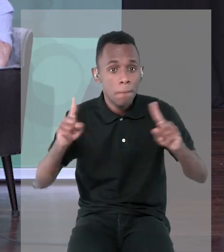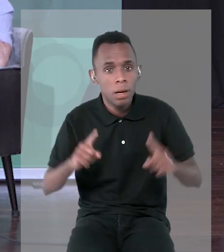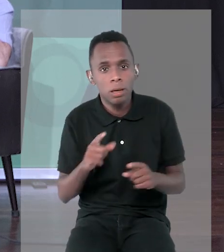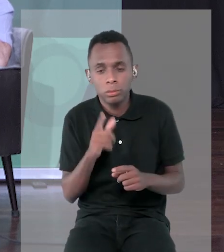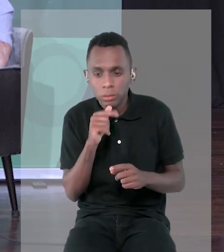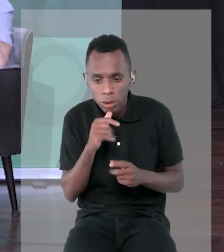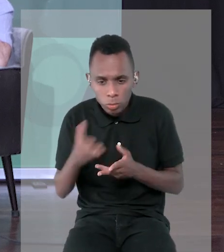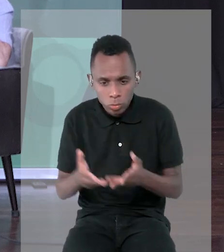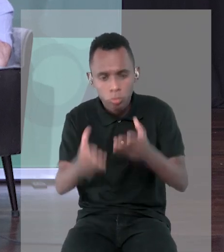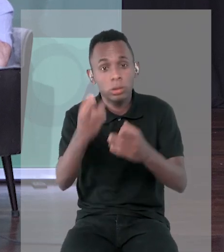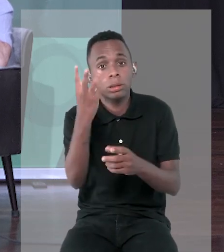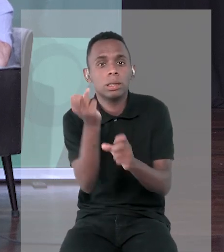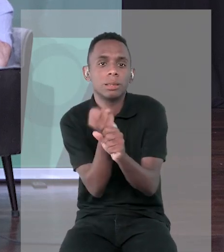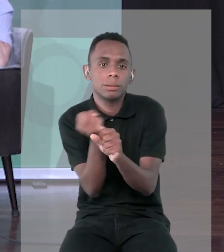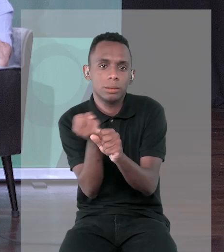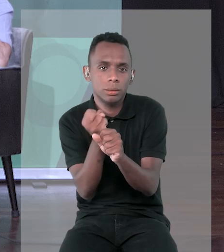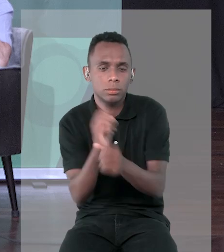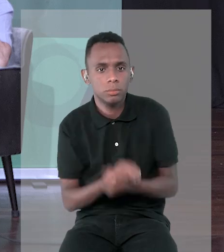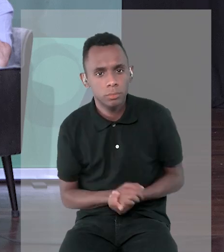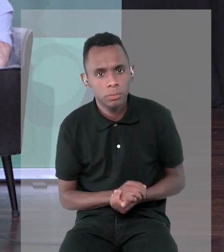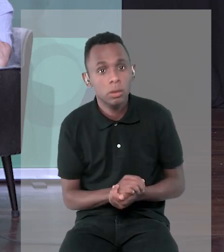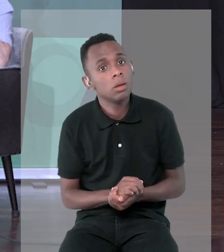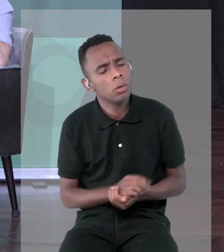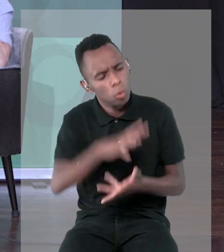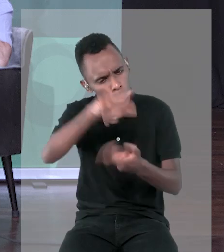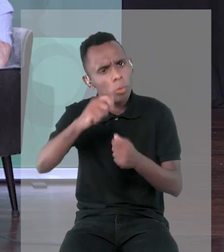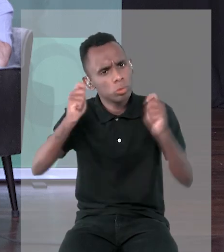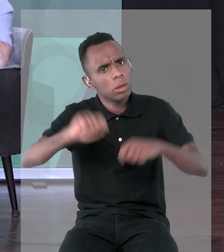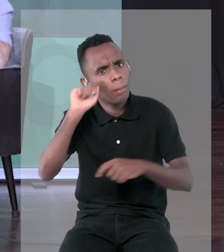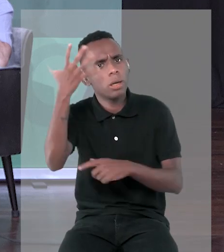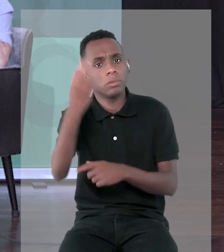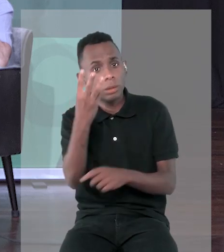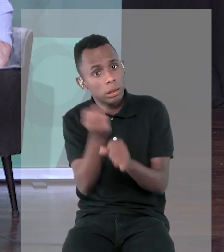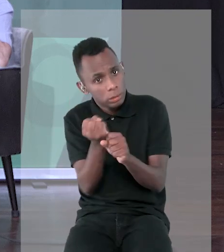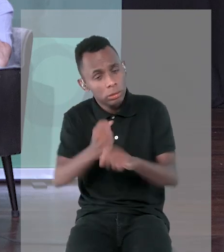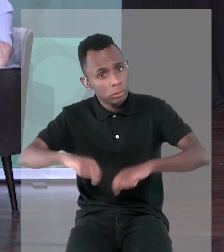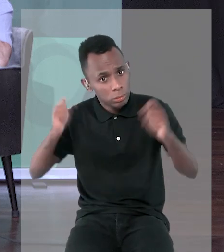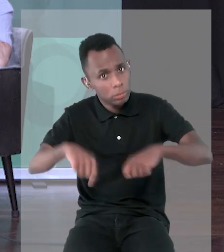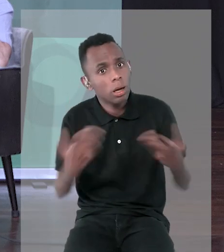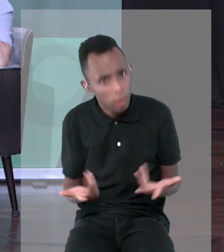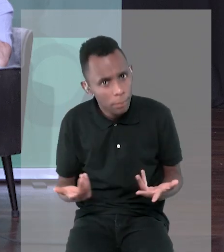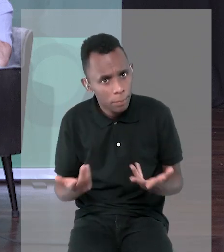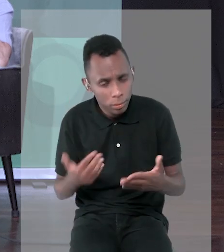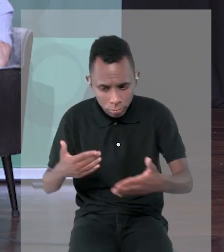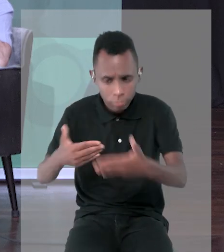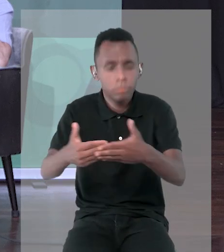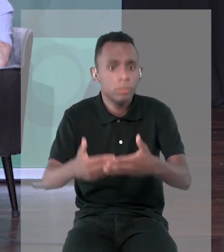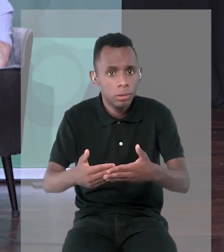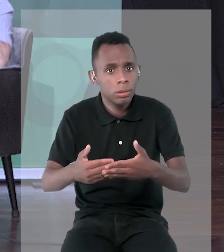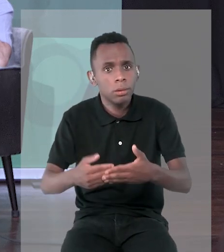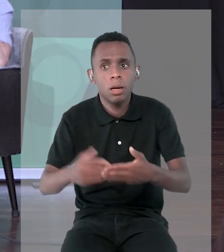nascente se estabiliza em 3 anos. Mas então o mundo tem solução, né? Não, 3 anos tá bom, né? Não? Dá para chegar isso